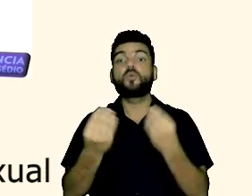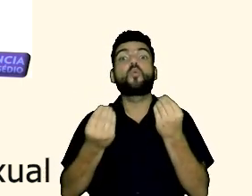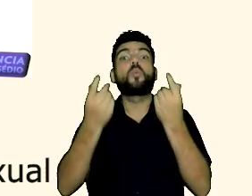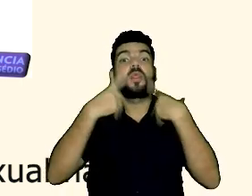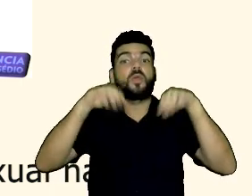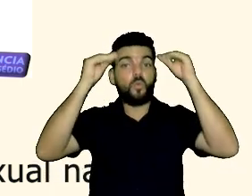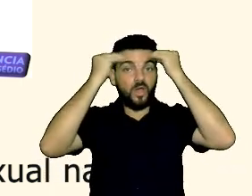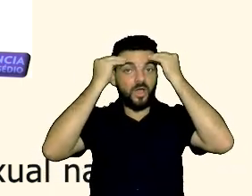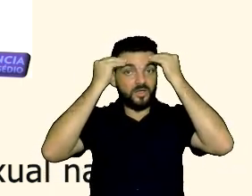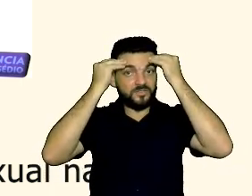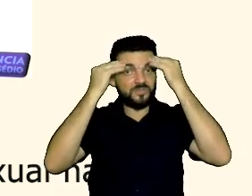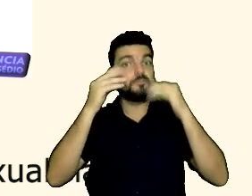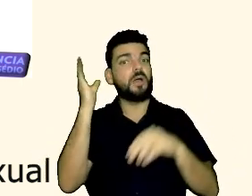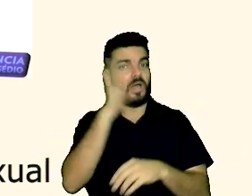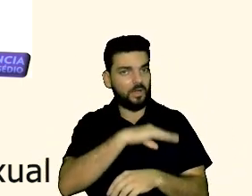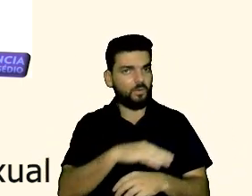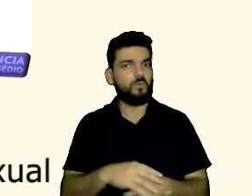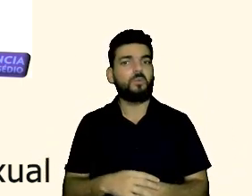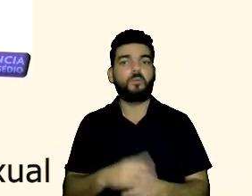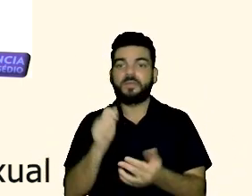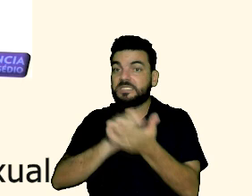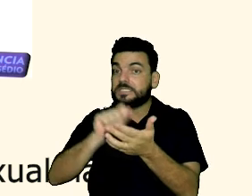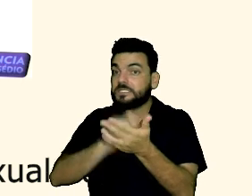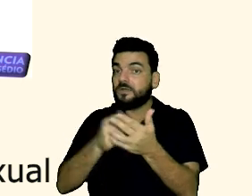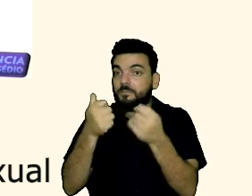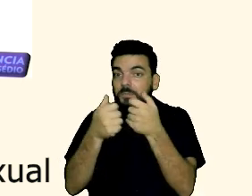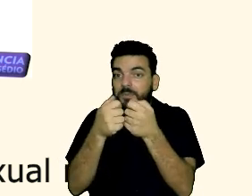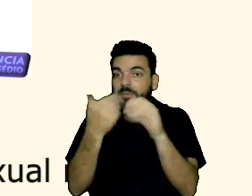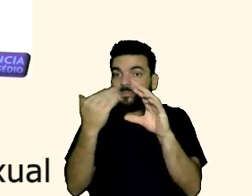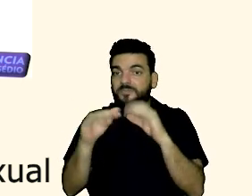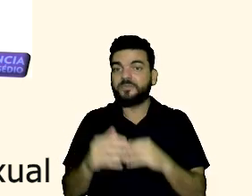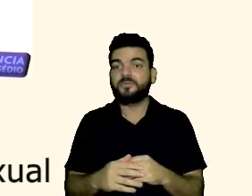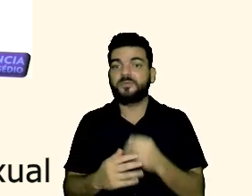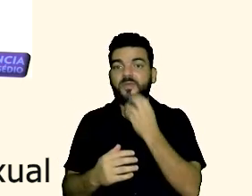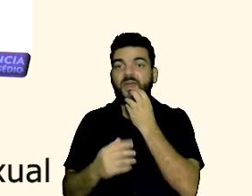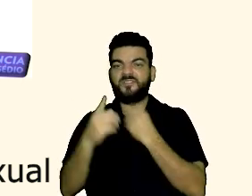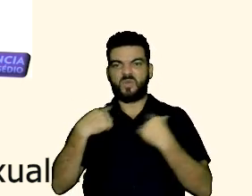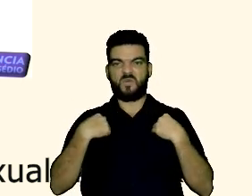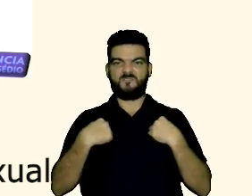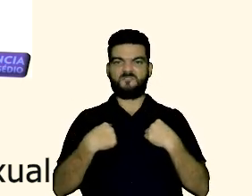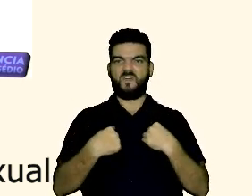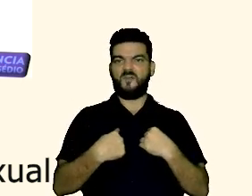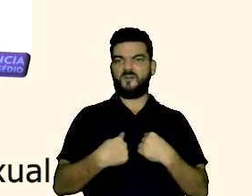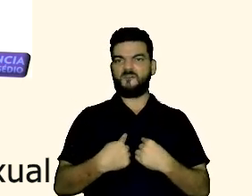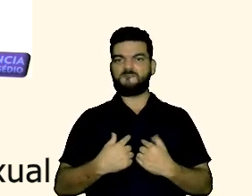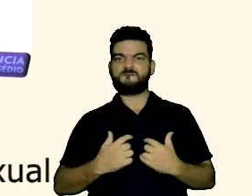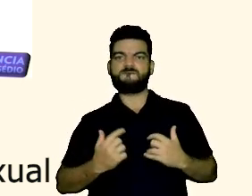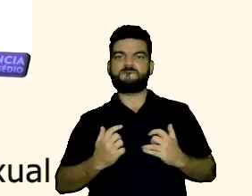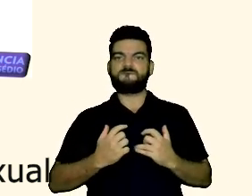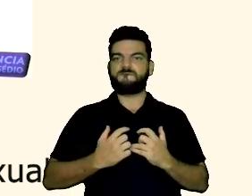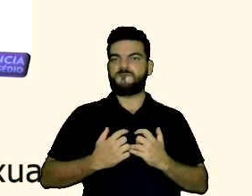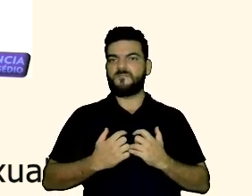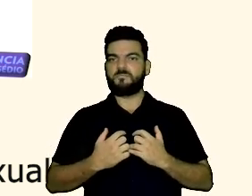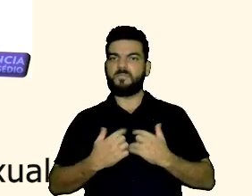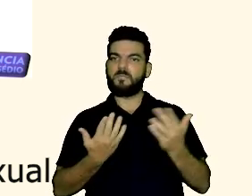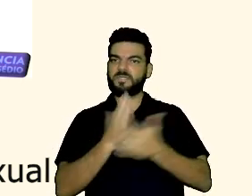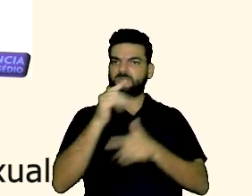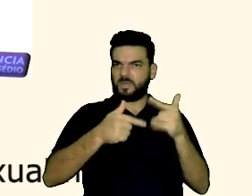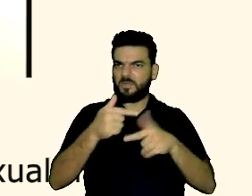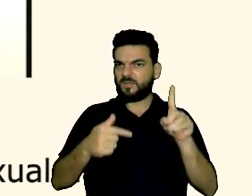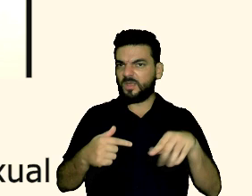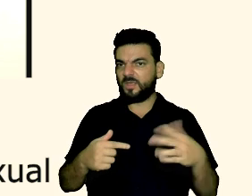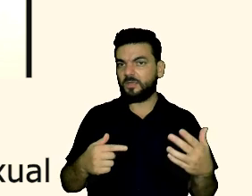Colocou decote para aprovar o job dela, o trabalho dela, as ironias e as comunicações em